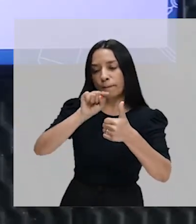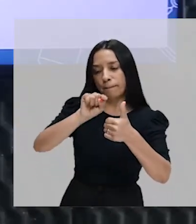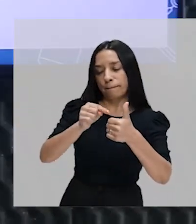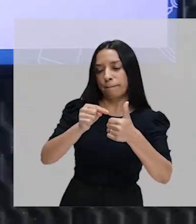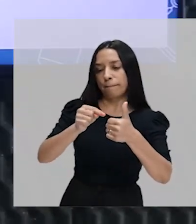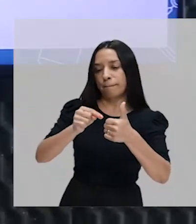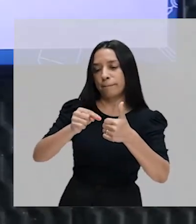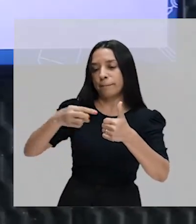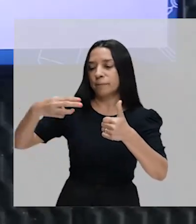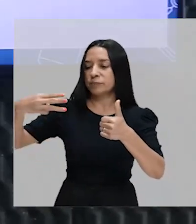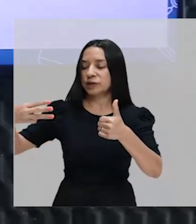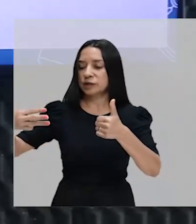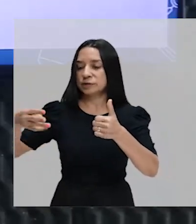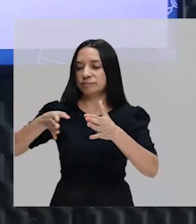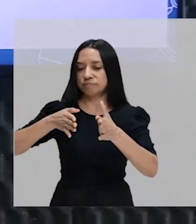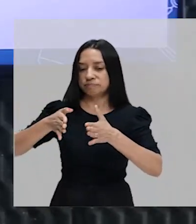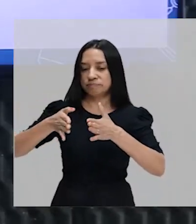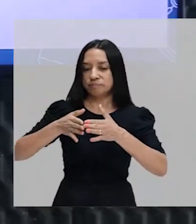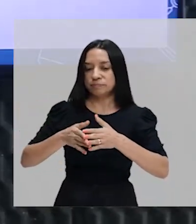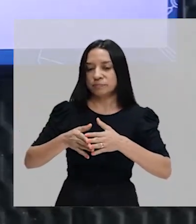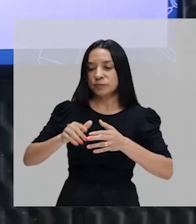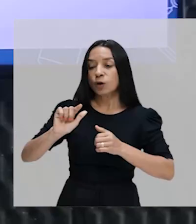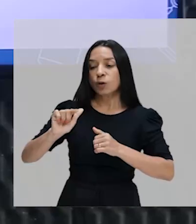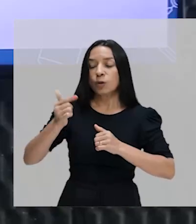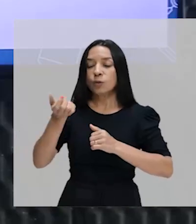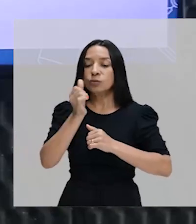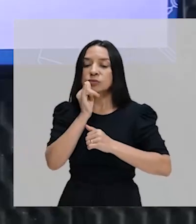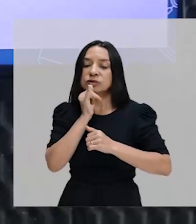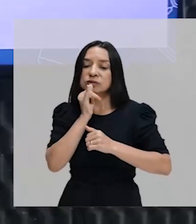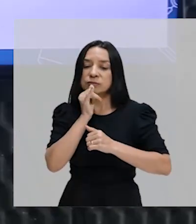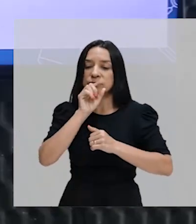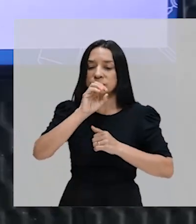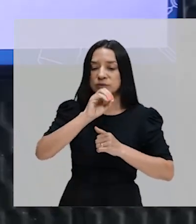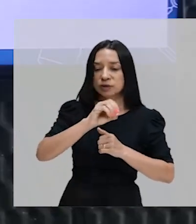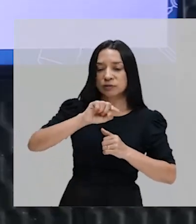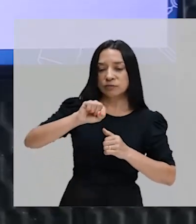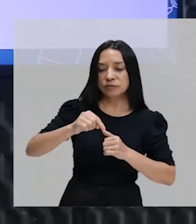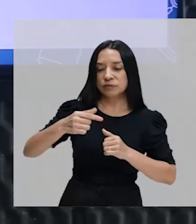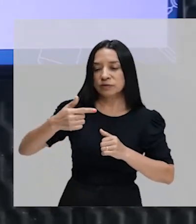outro exemplo, 0,76, 76, 76 e assim